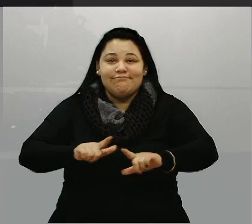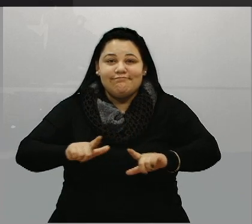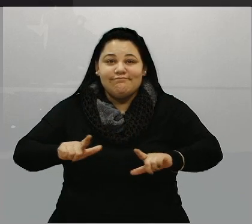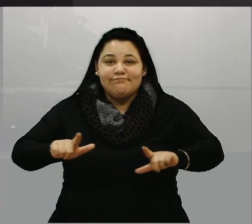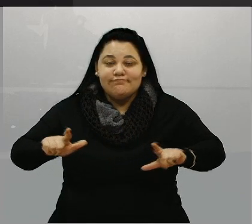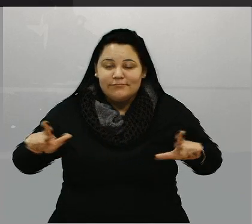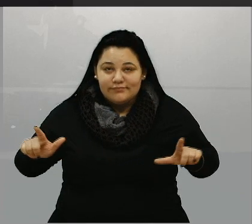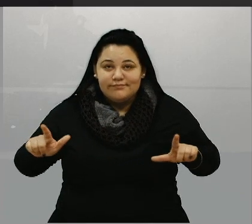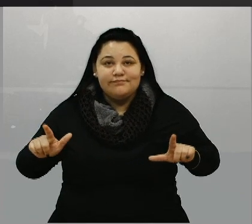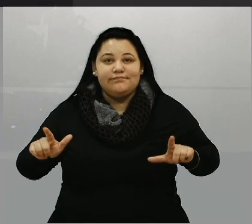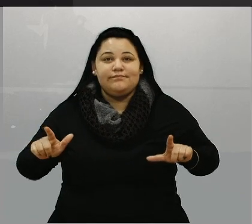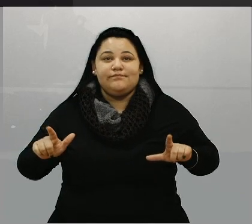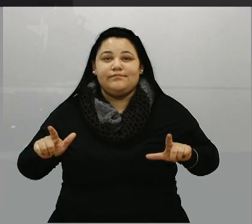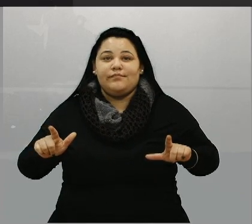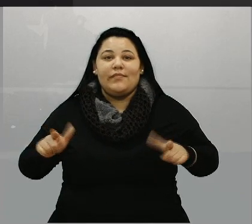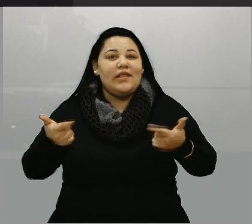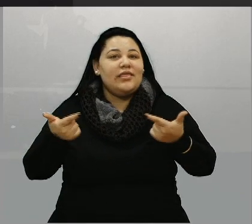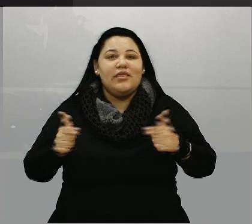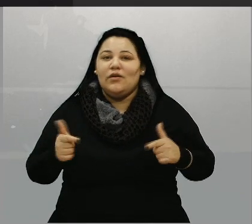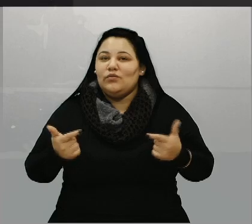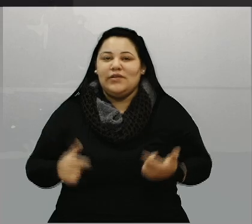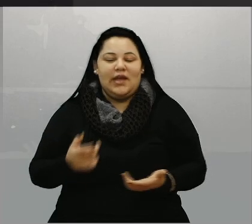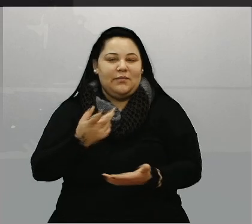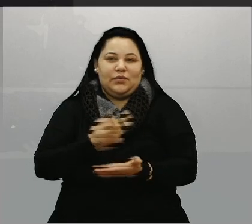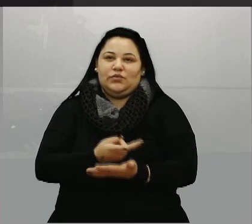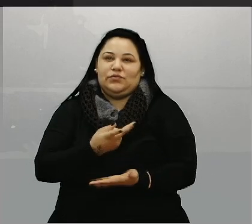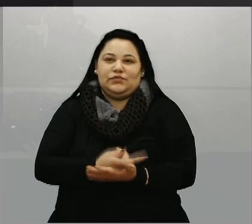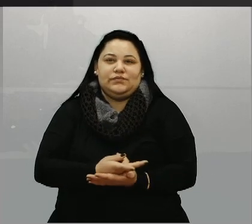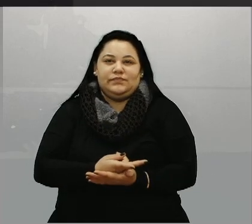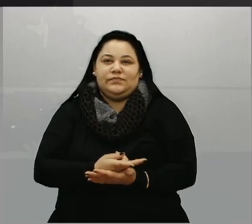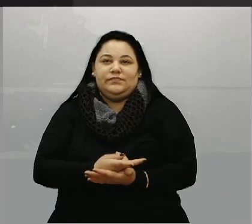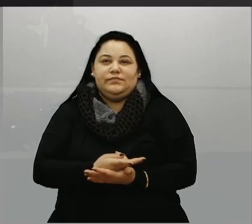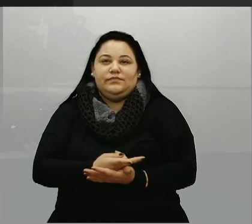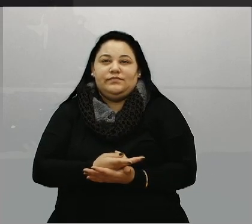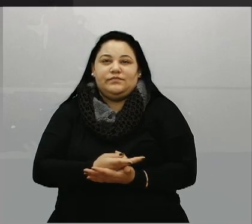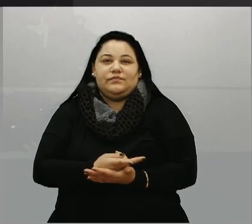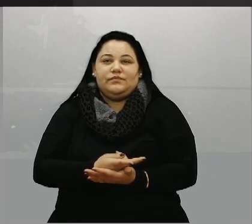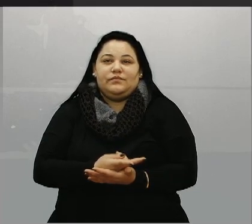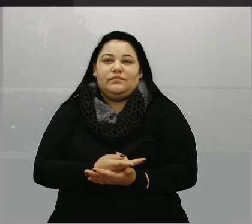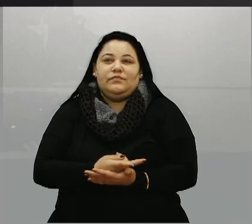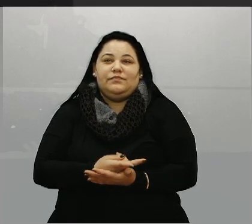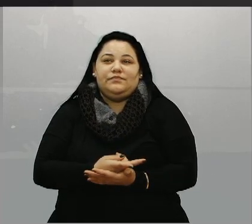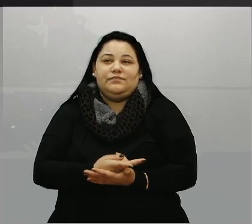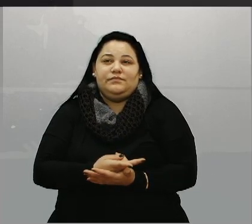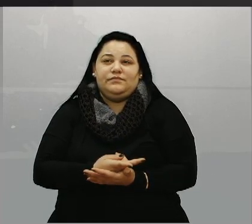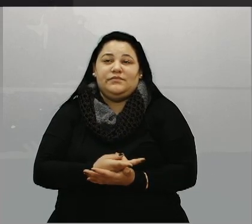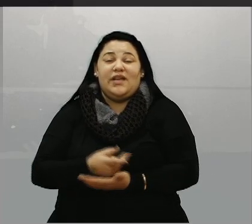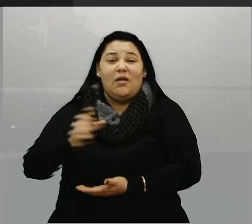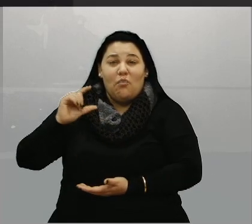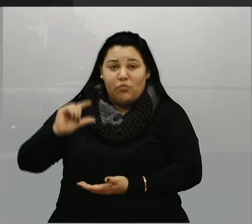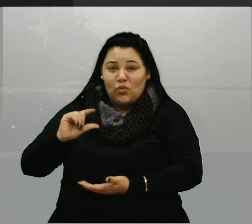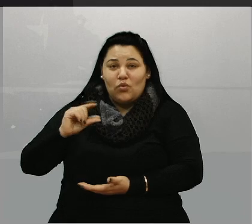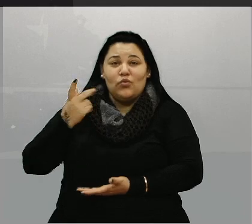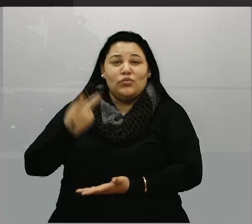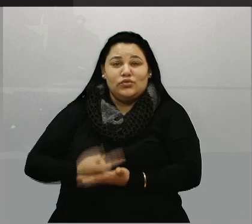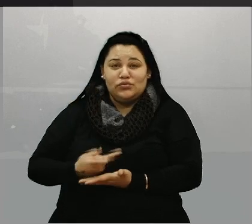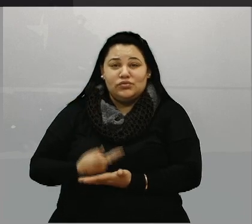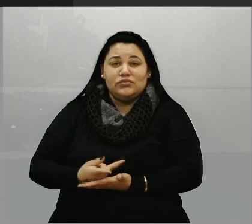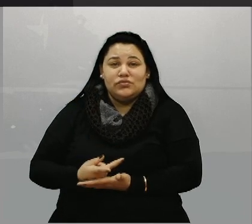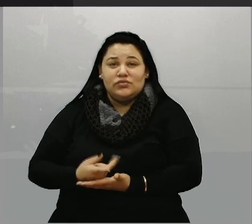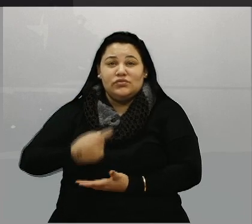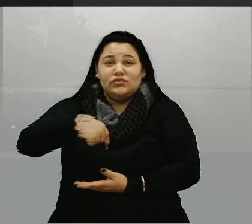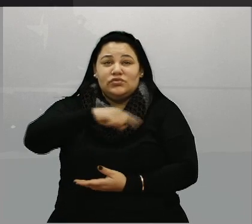Vazio. Não tem produtos. E mesmo tendo pouco produto, nossos agricultores